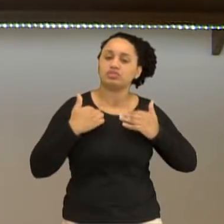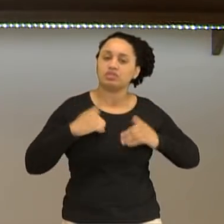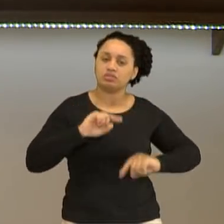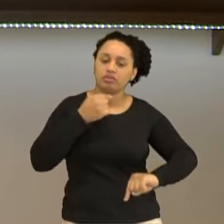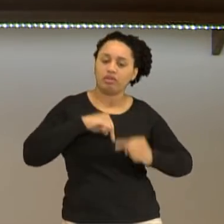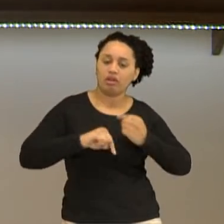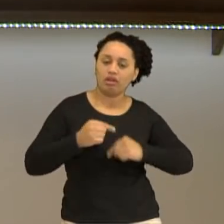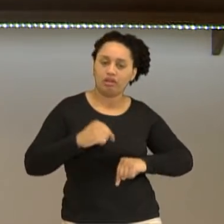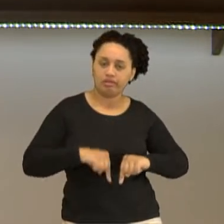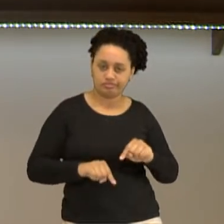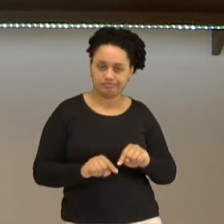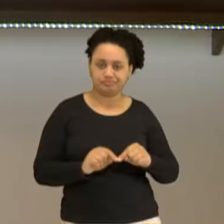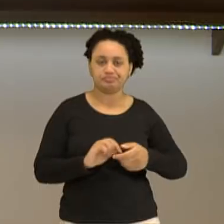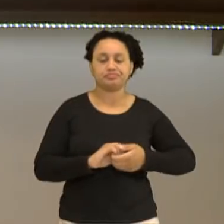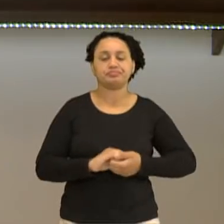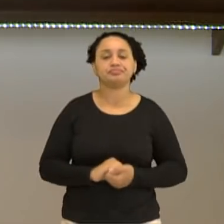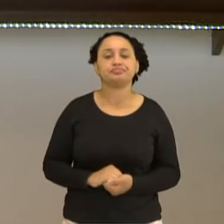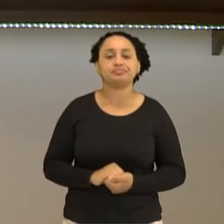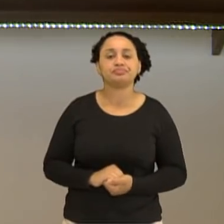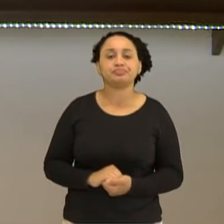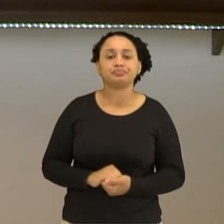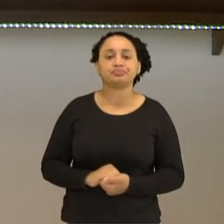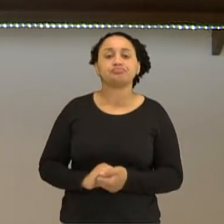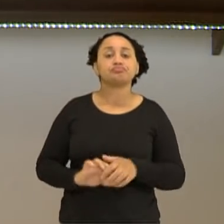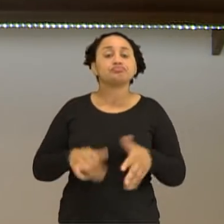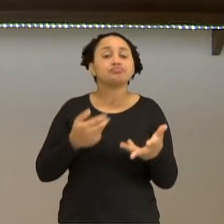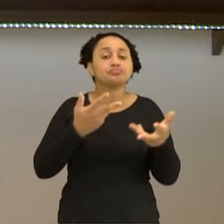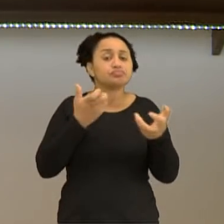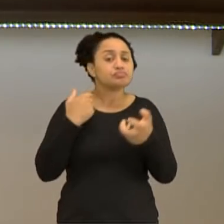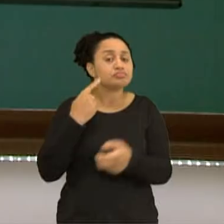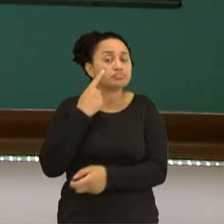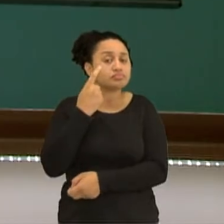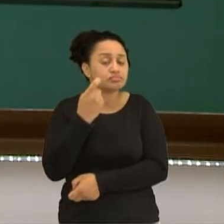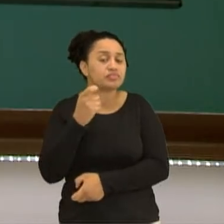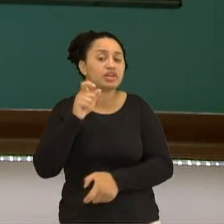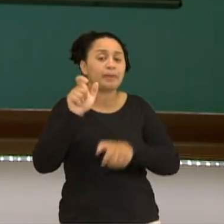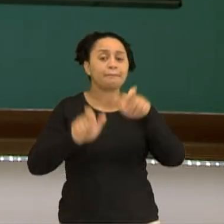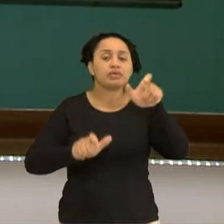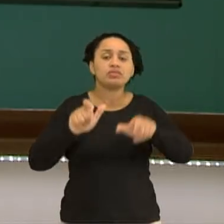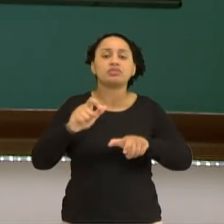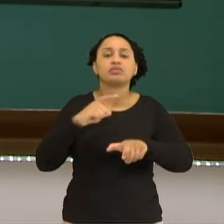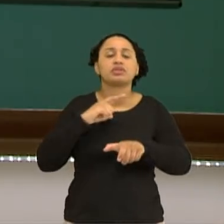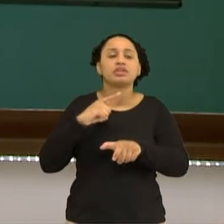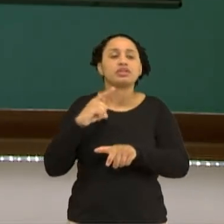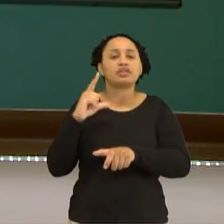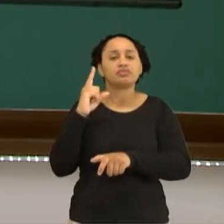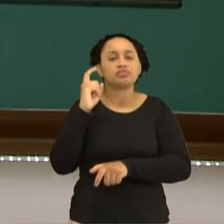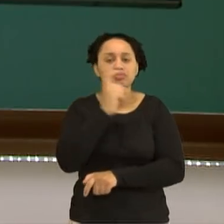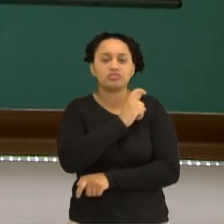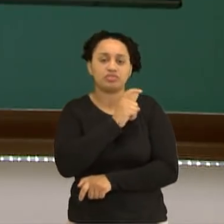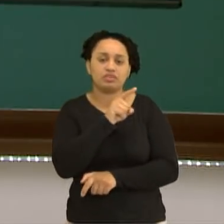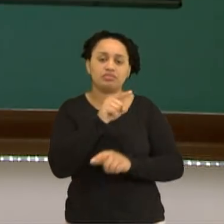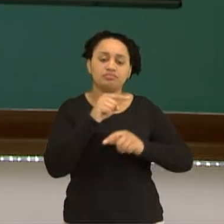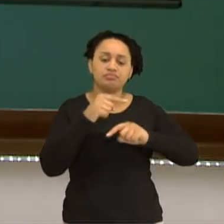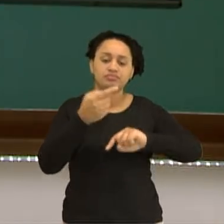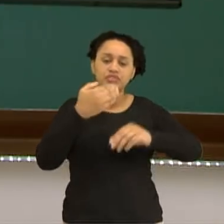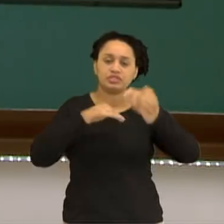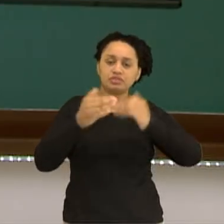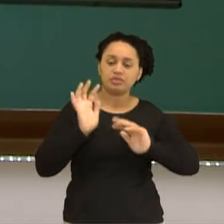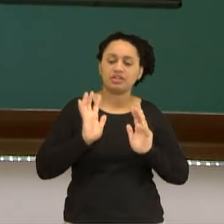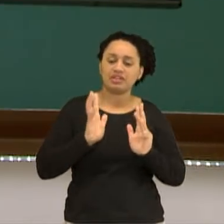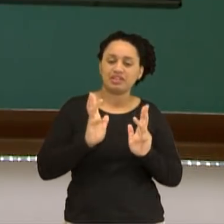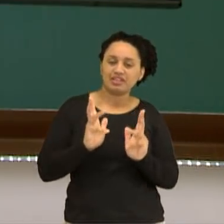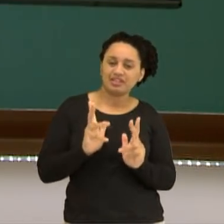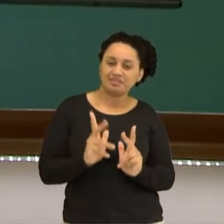digestório. Vejam que interessante, gente. A pessoa que tem qualquer tipo de dificuldade nesse processo de